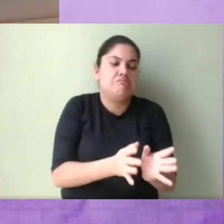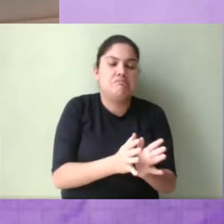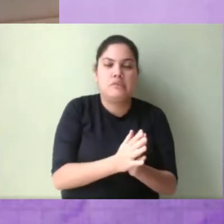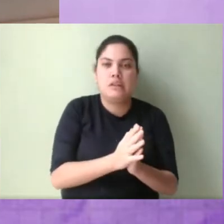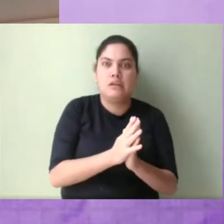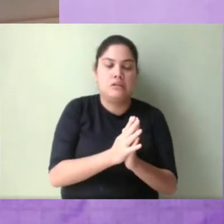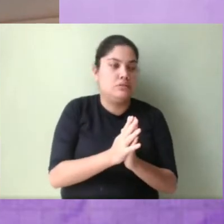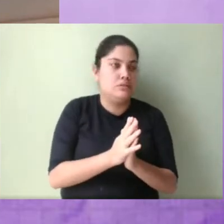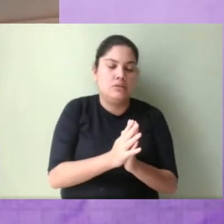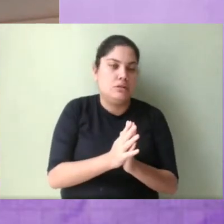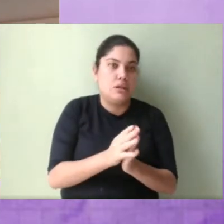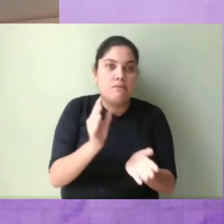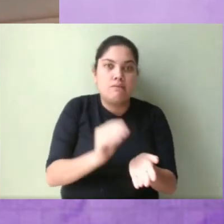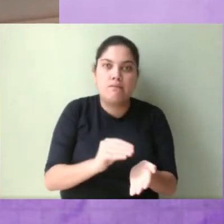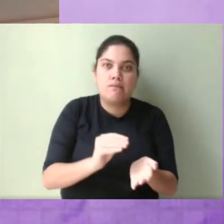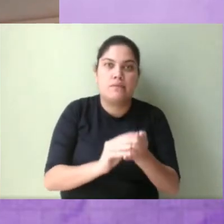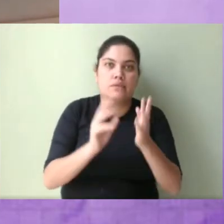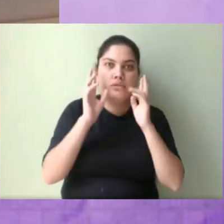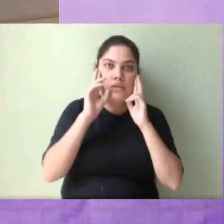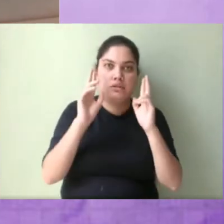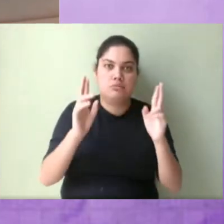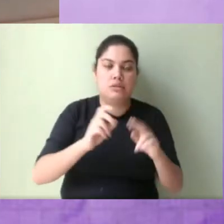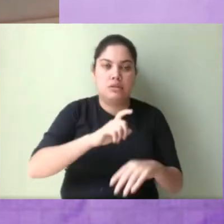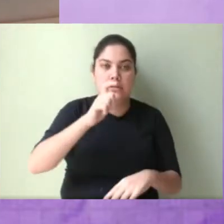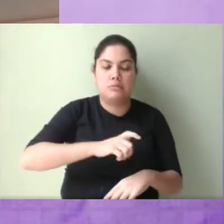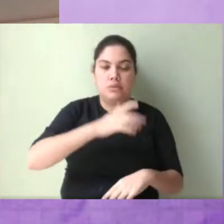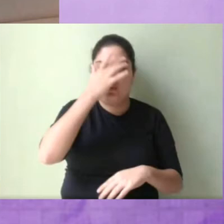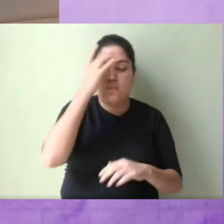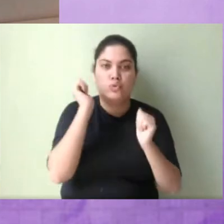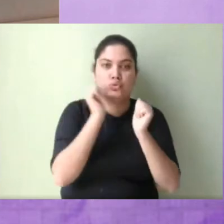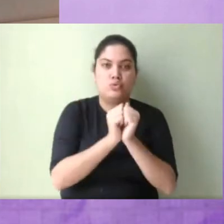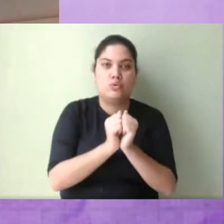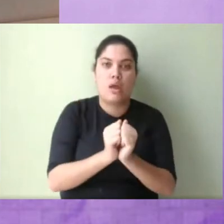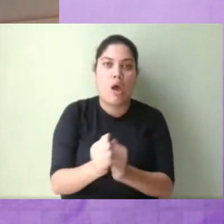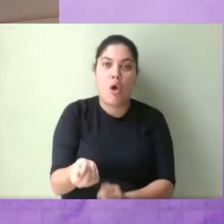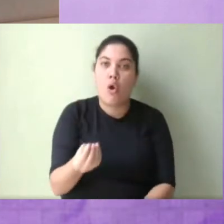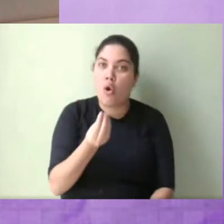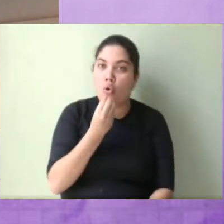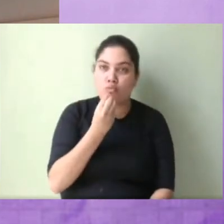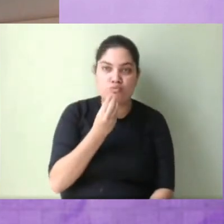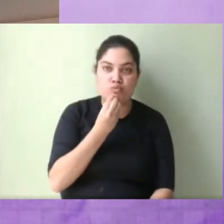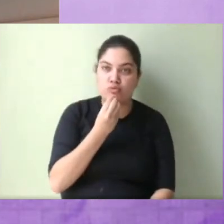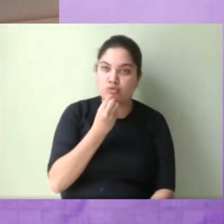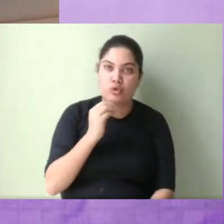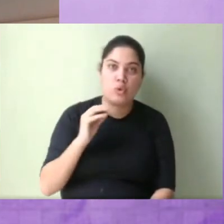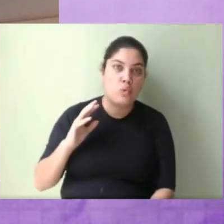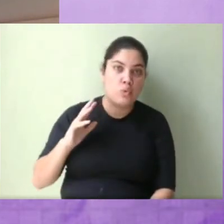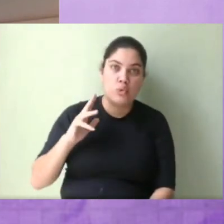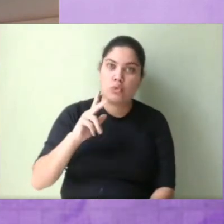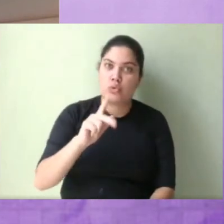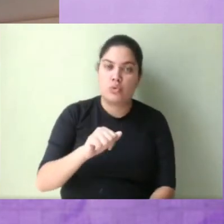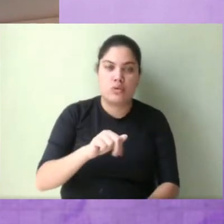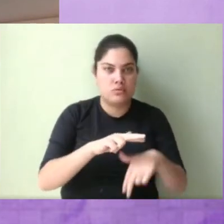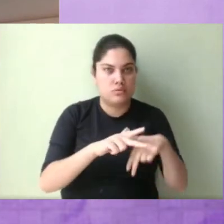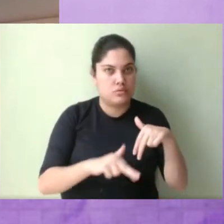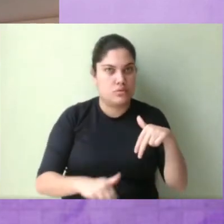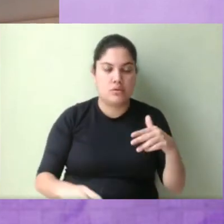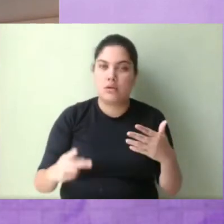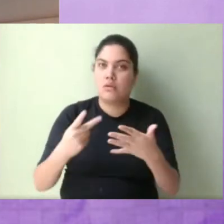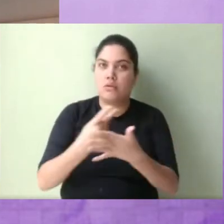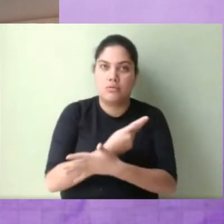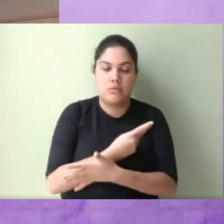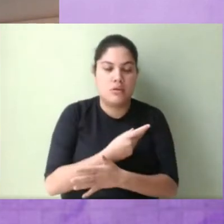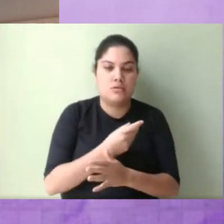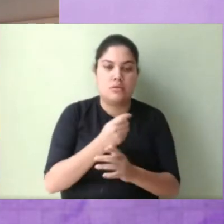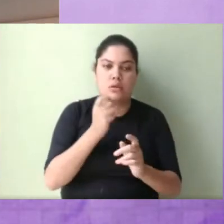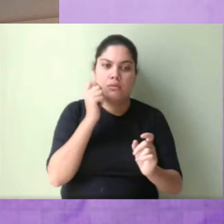passa um pano de romantização em cima da agressividade, ou enfim, do desrespeito daquela pessoa